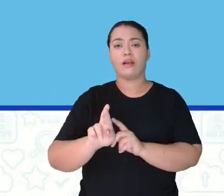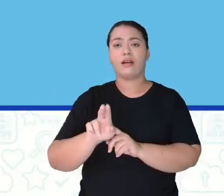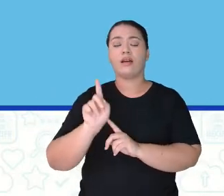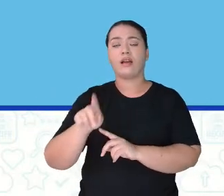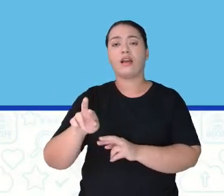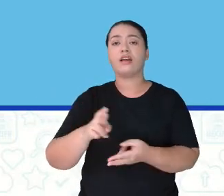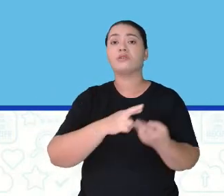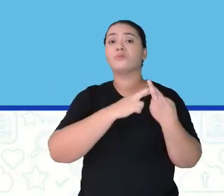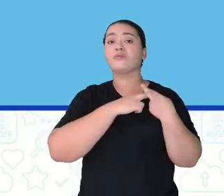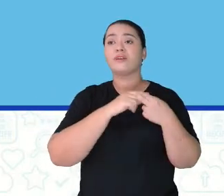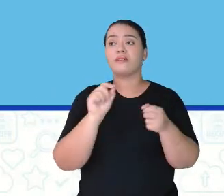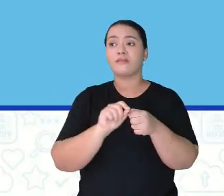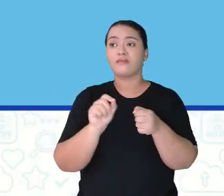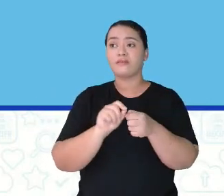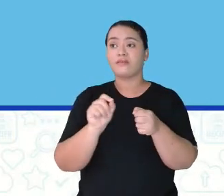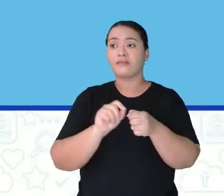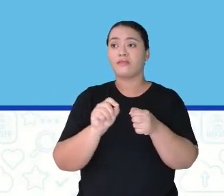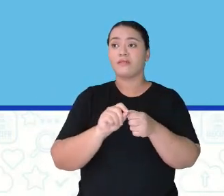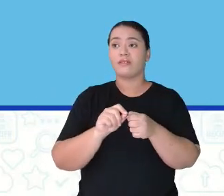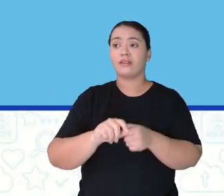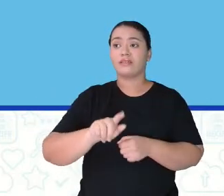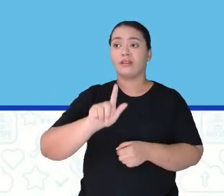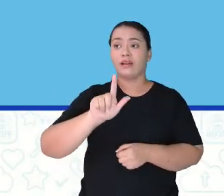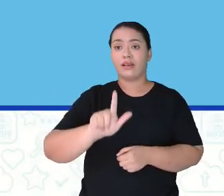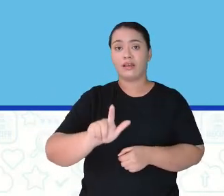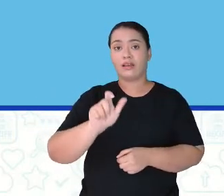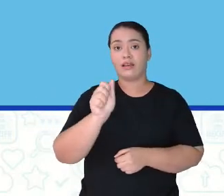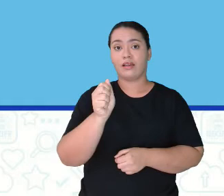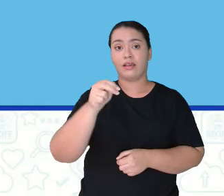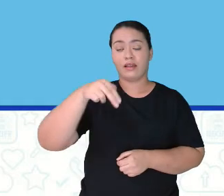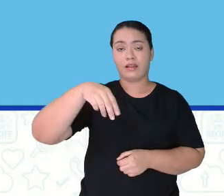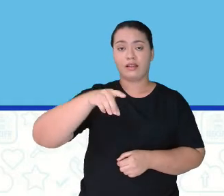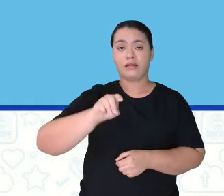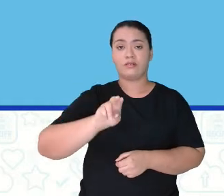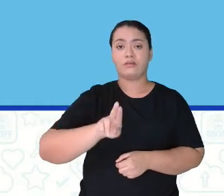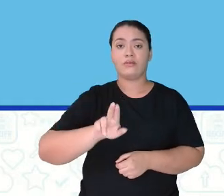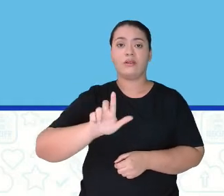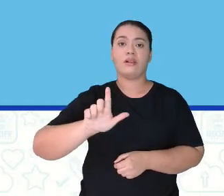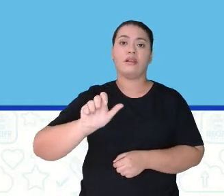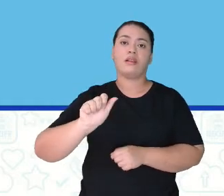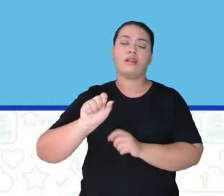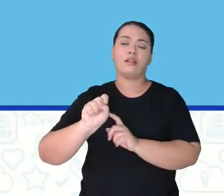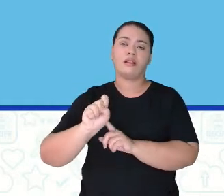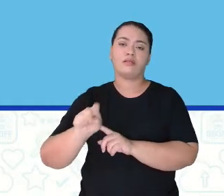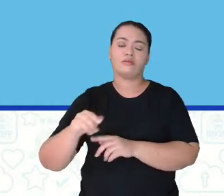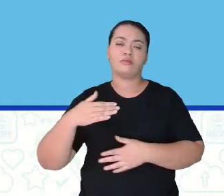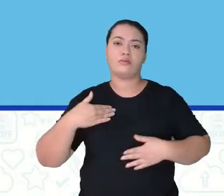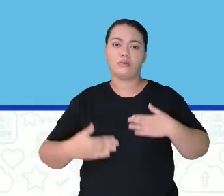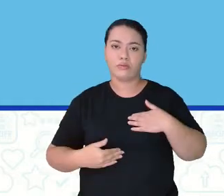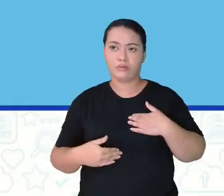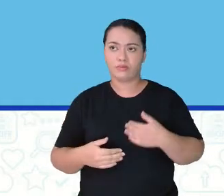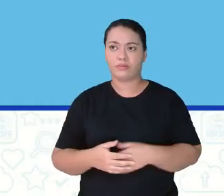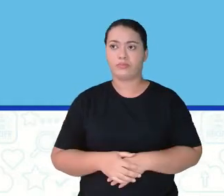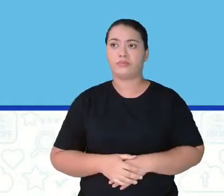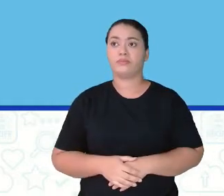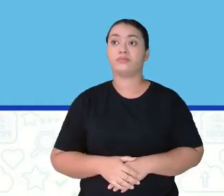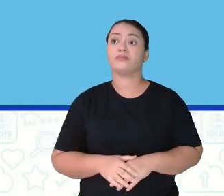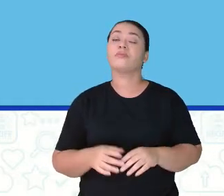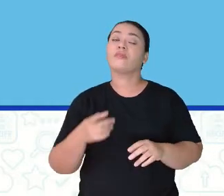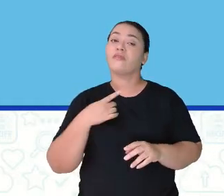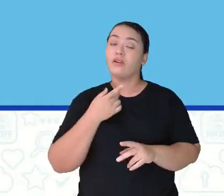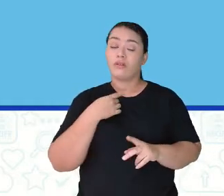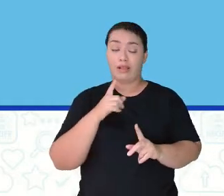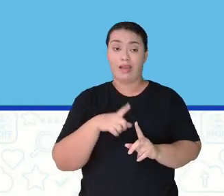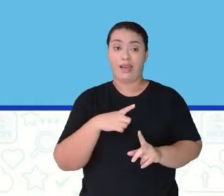do nosso corpo. Observem que essa divisão aí já é separada. Um só tecido, ele é dividido em 2 tipos, né?